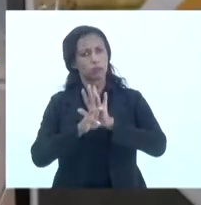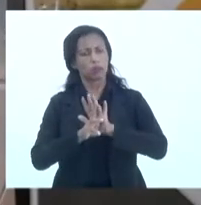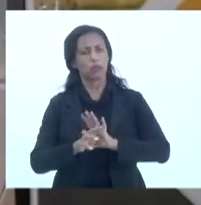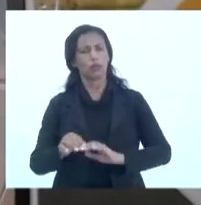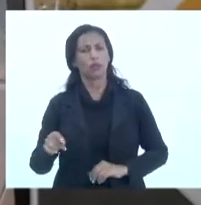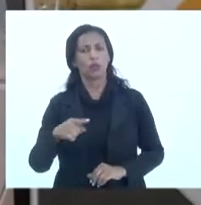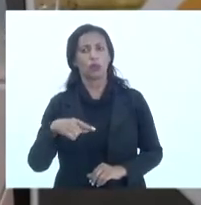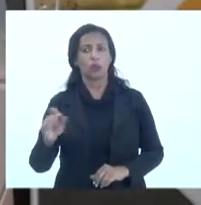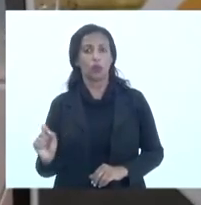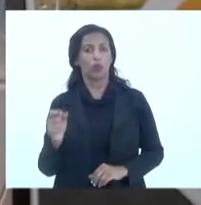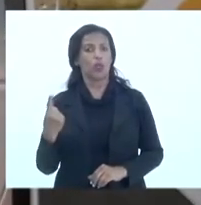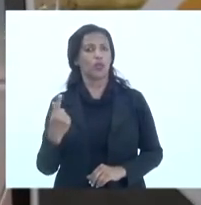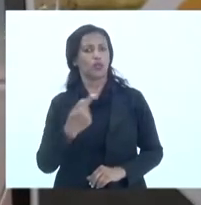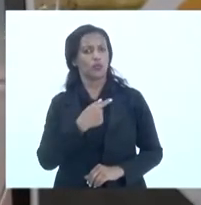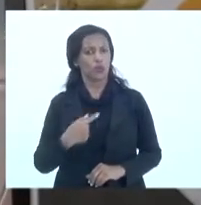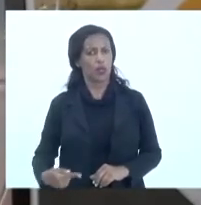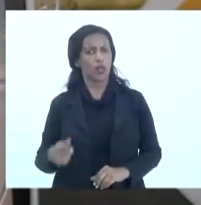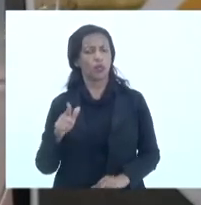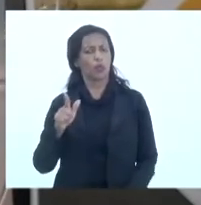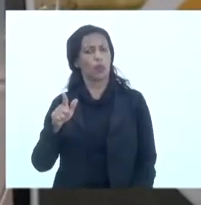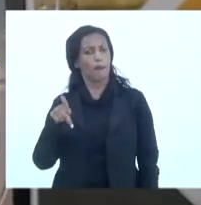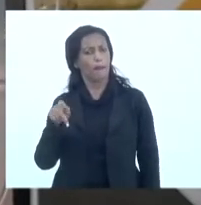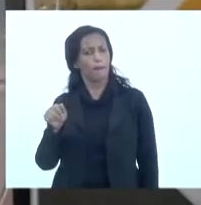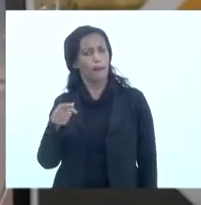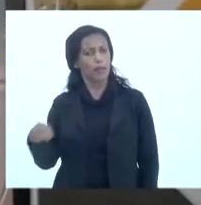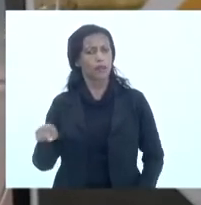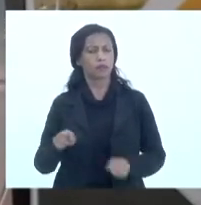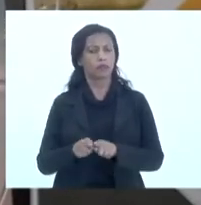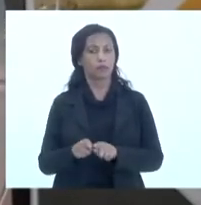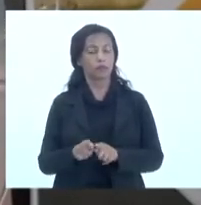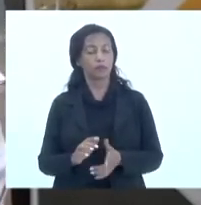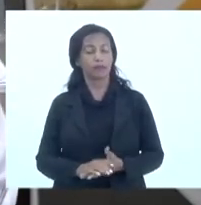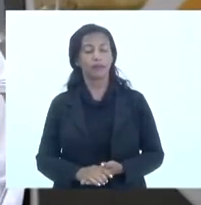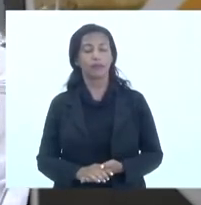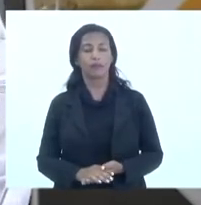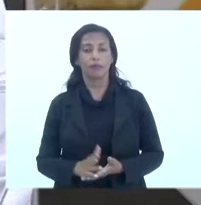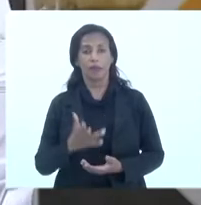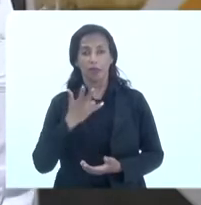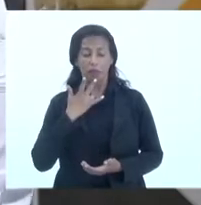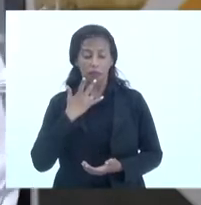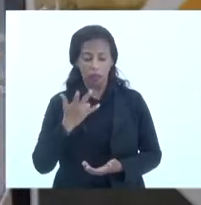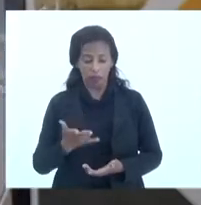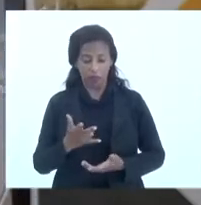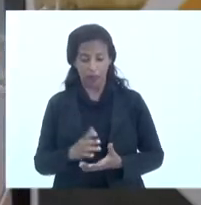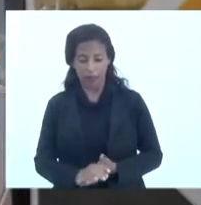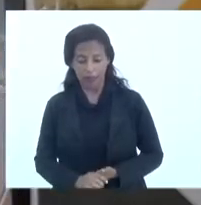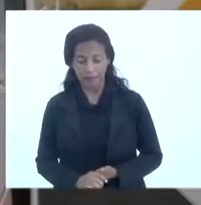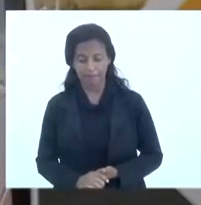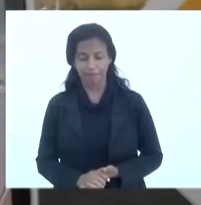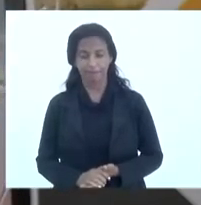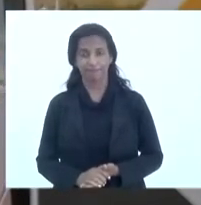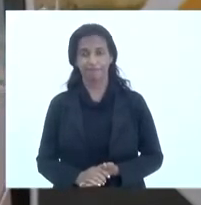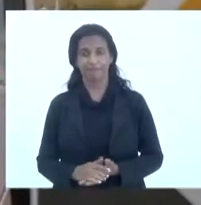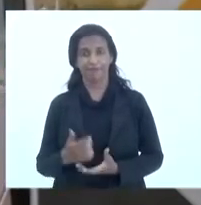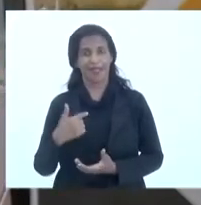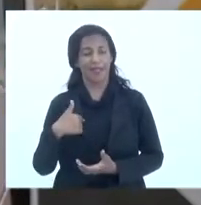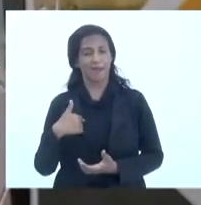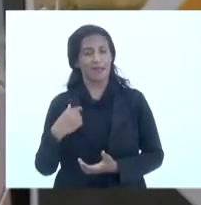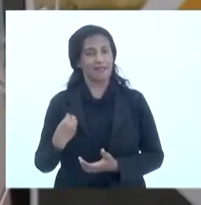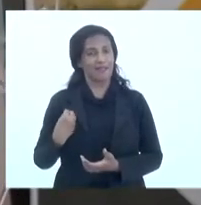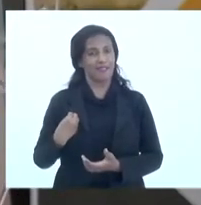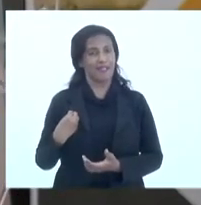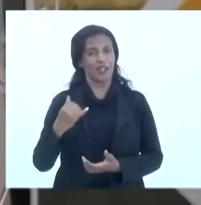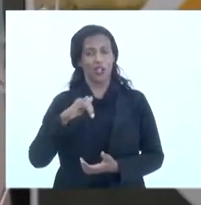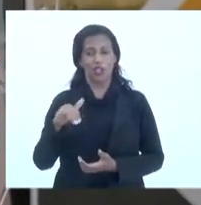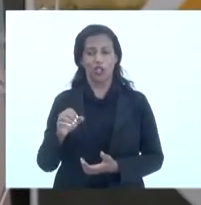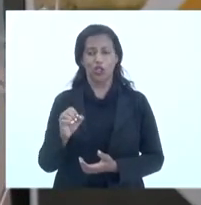ao ex-governador Luiz Fernando Pezão também, né? E dizer o seguinte, puxando a minha veia jornalística aí,